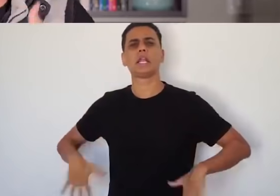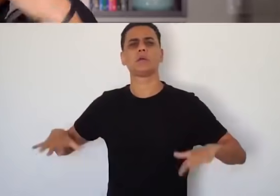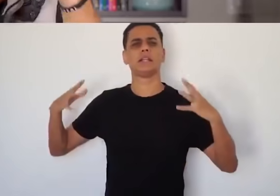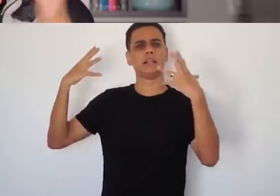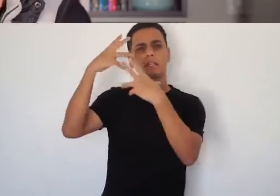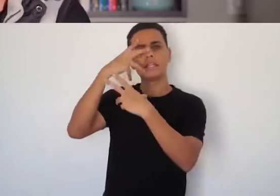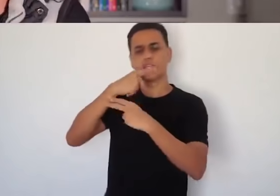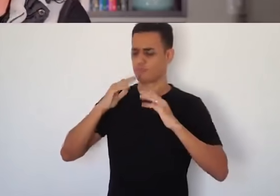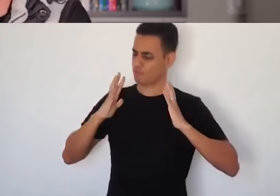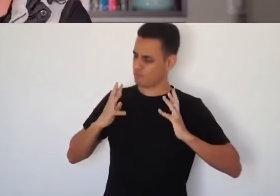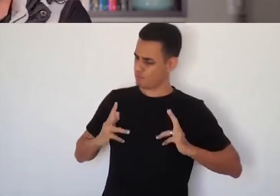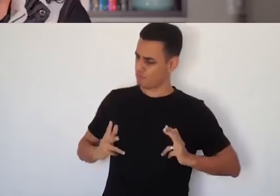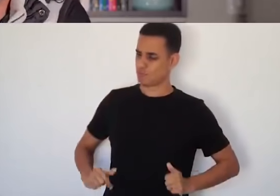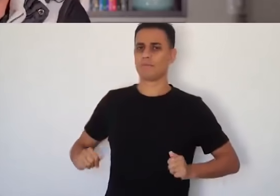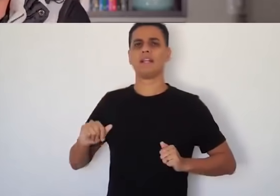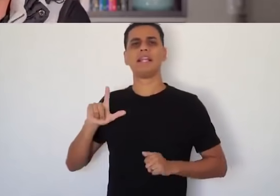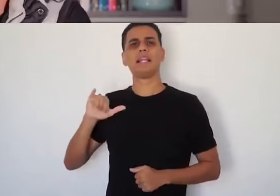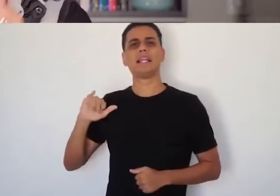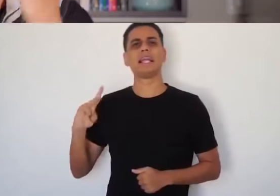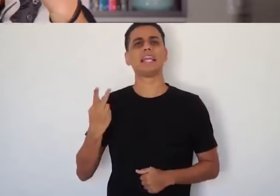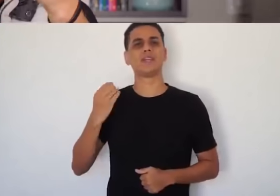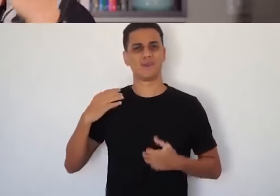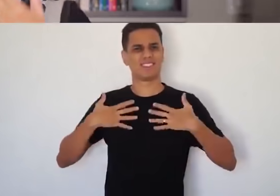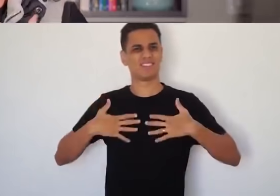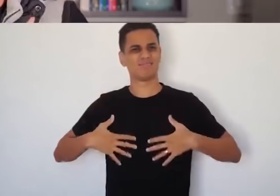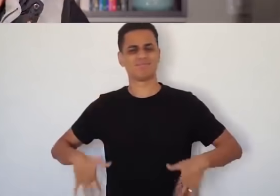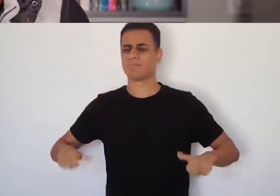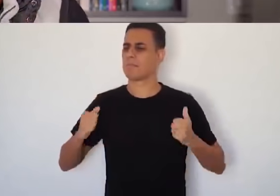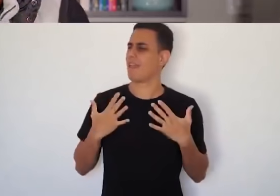sendo colocados de fato diante do espelho para que possamos